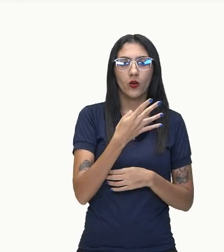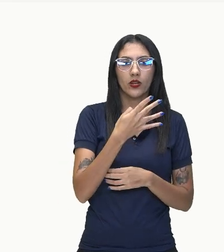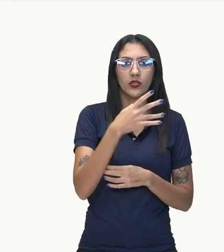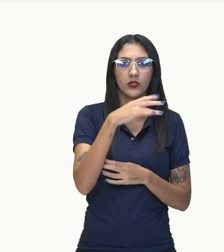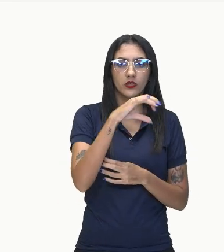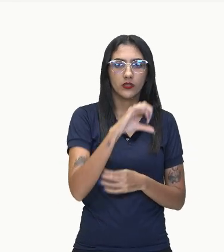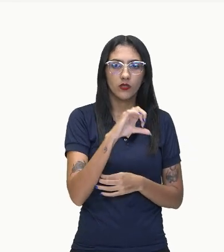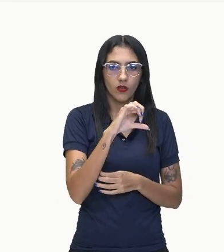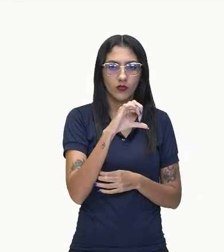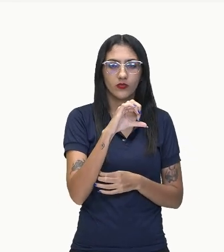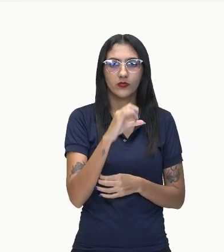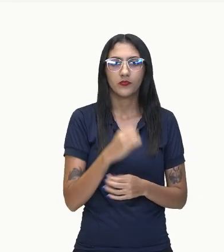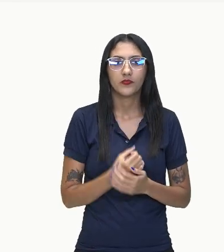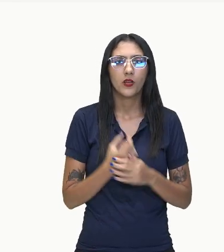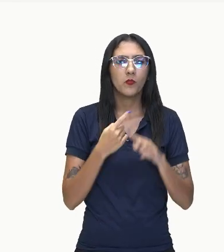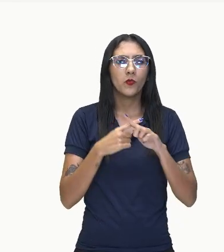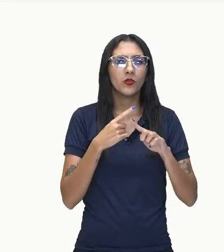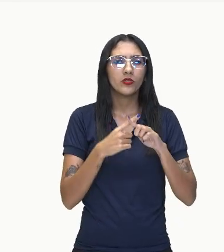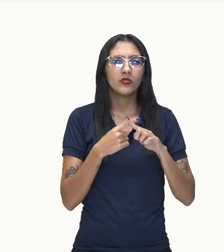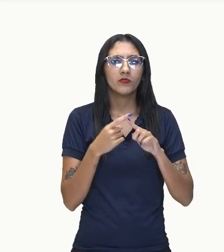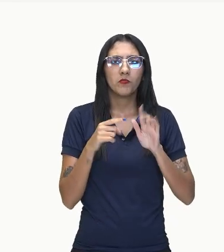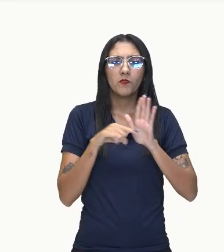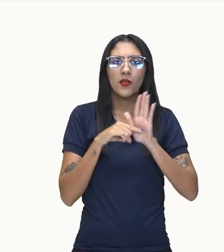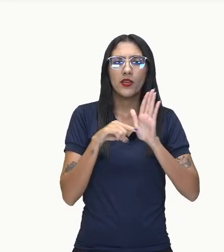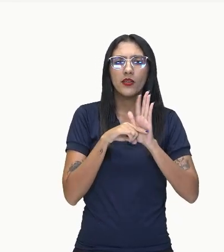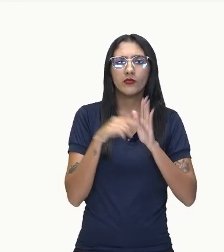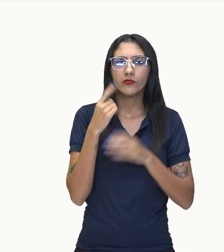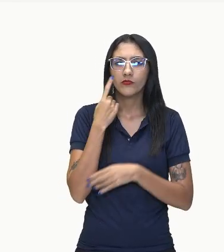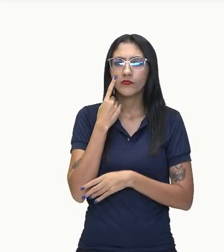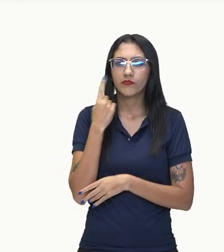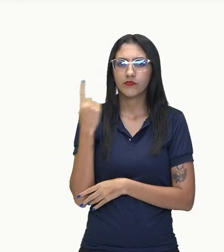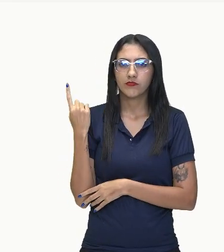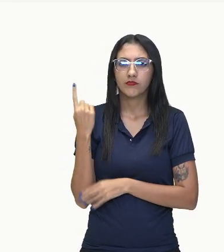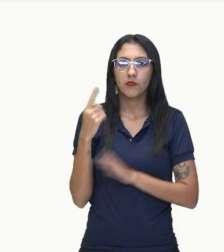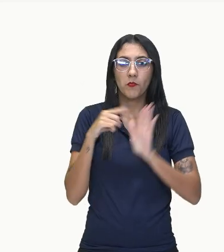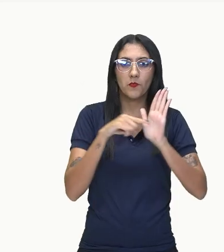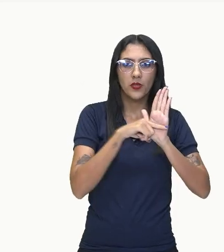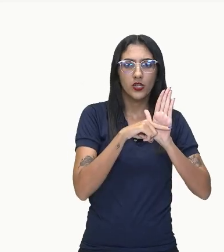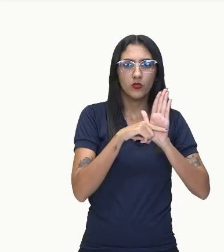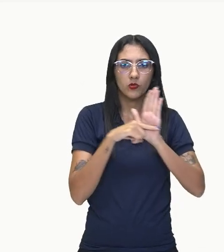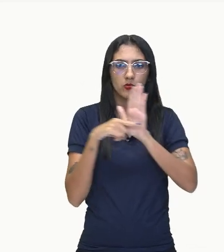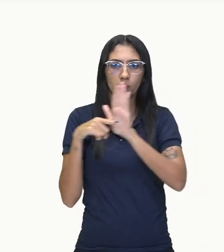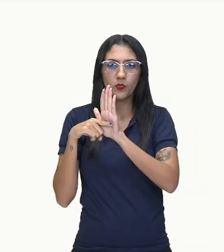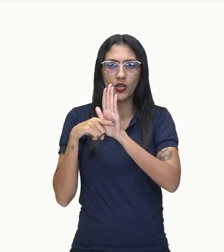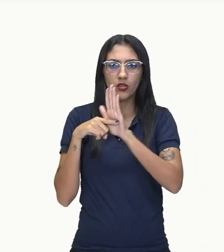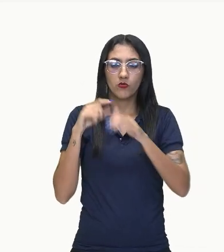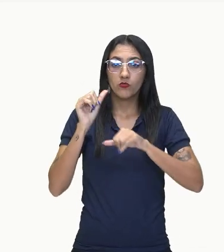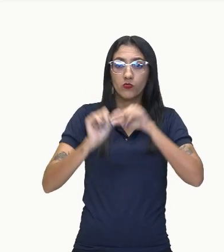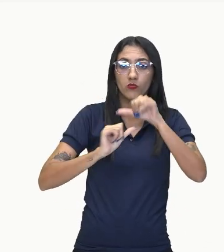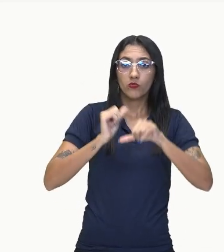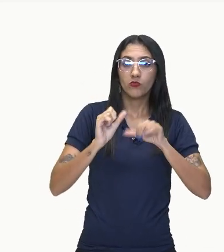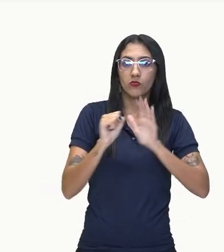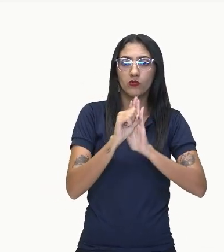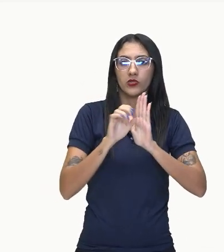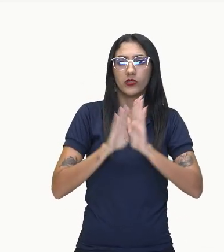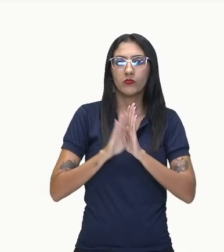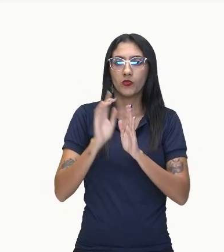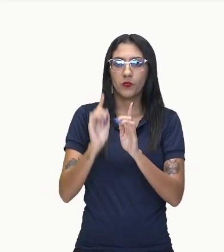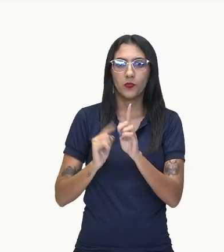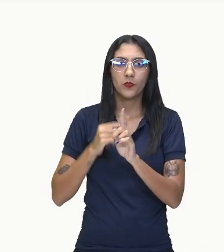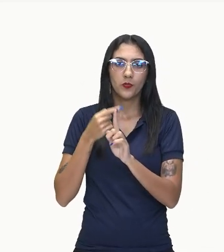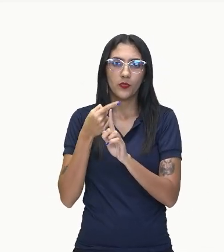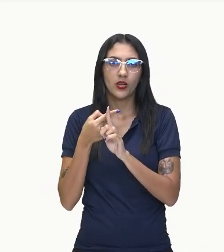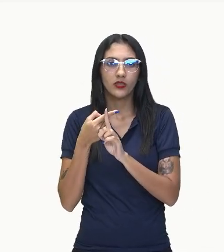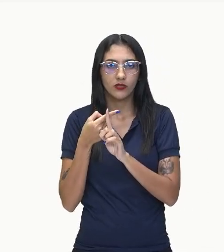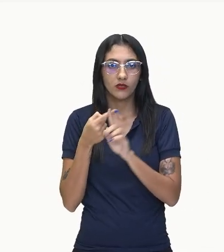ficou menos? O jogo de sinal aqui, ó, menos com menos, vai dar mais. Porém, a gente vai ter